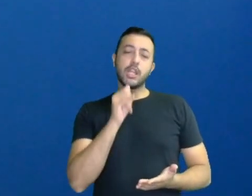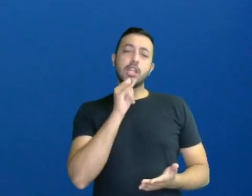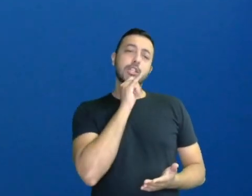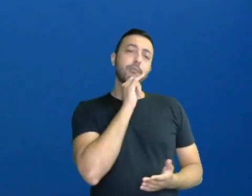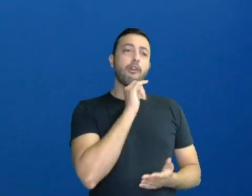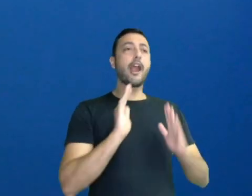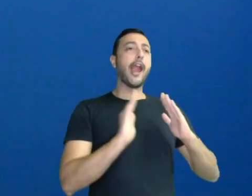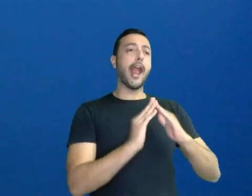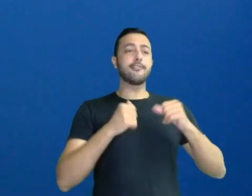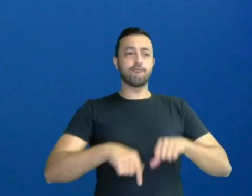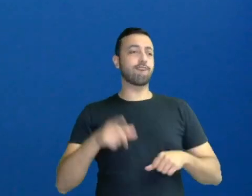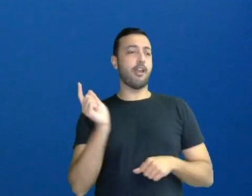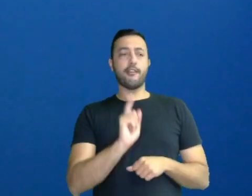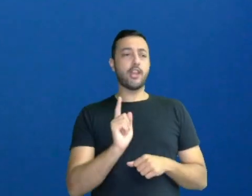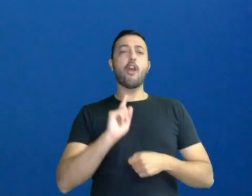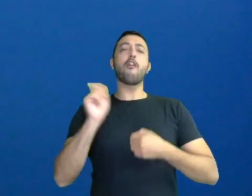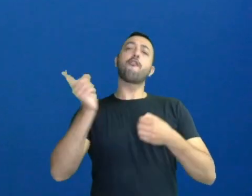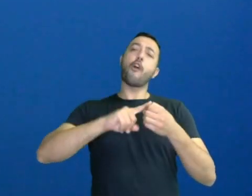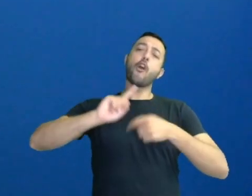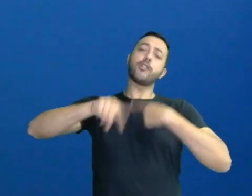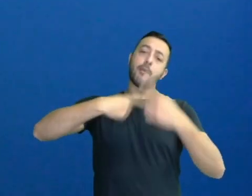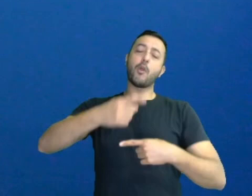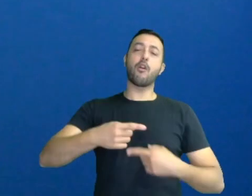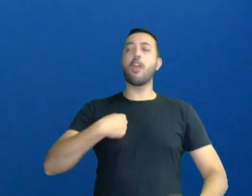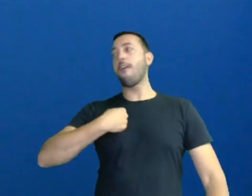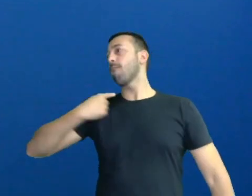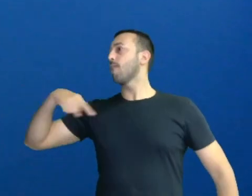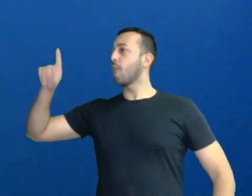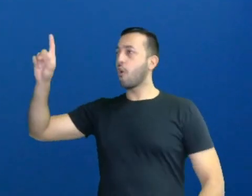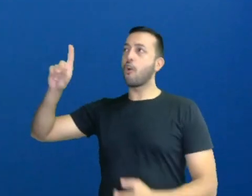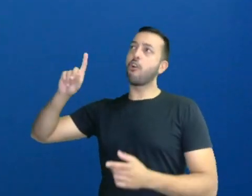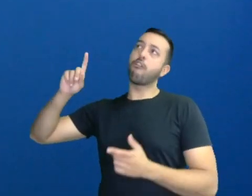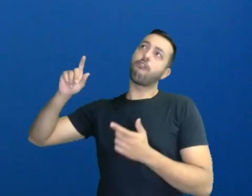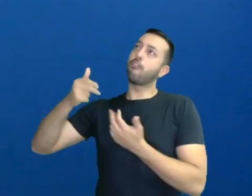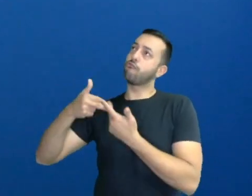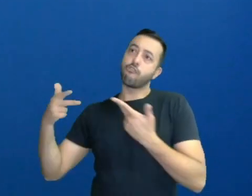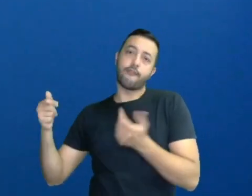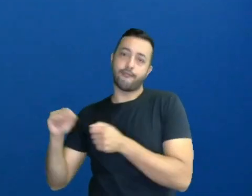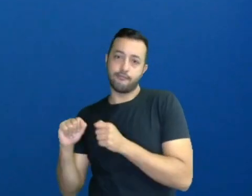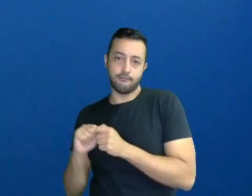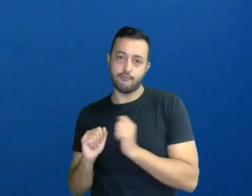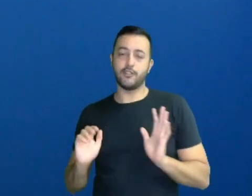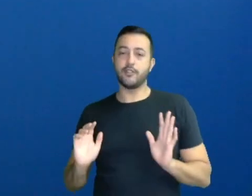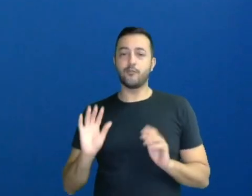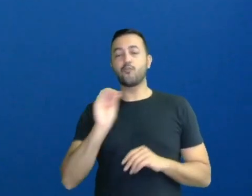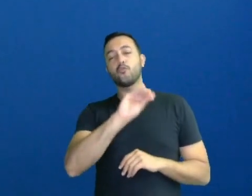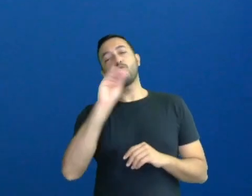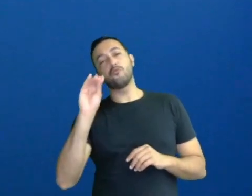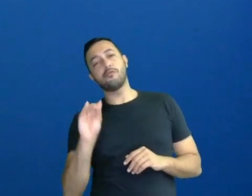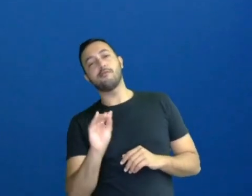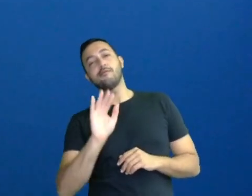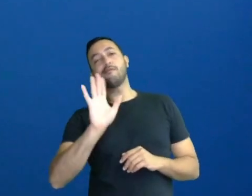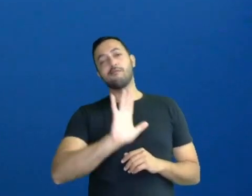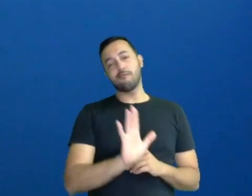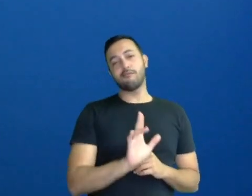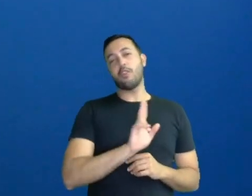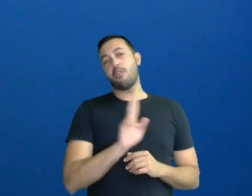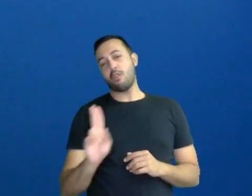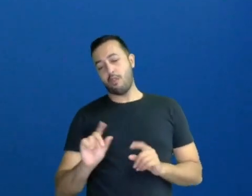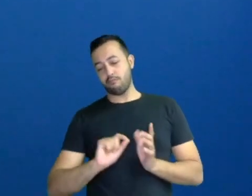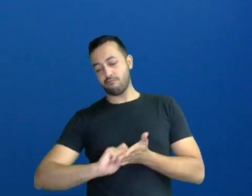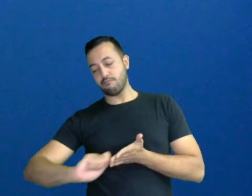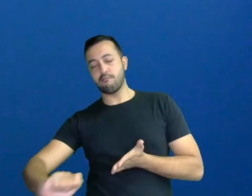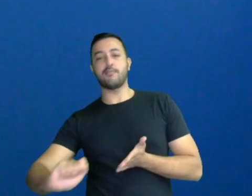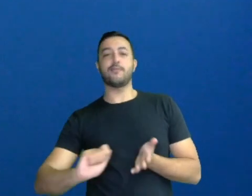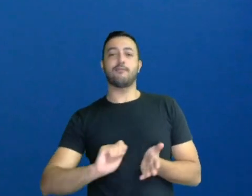não estou em casa Volto mais tarde fui fazer tal coisa né beijos fulana